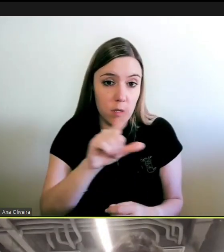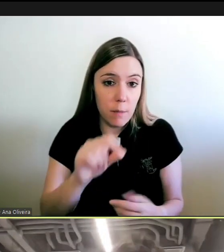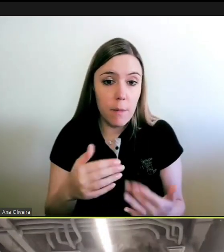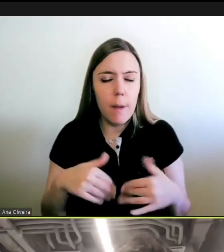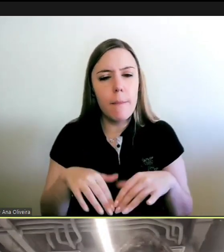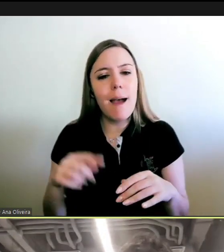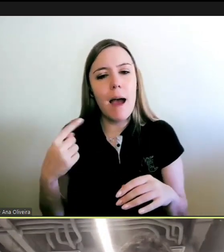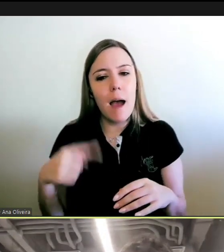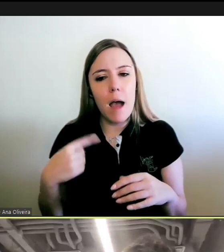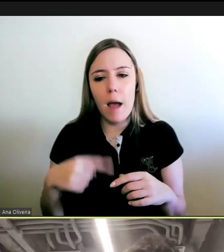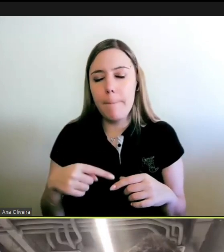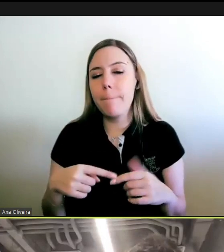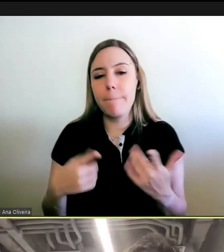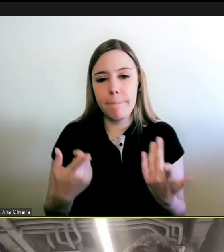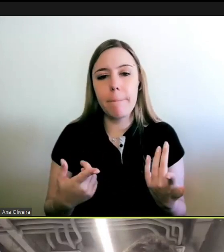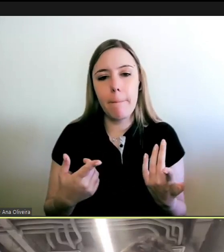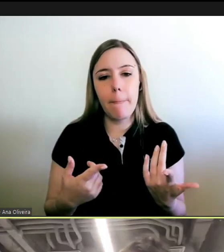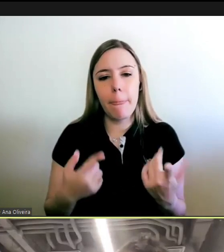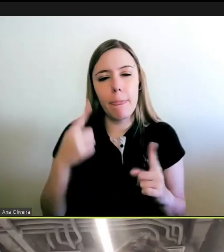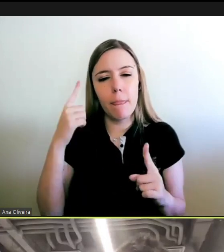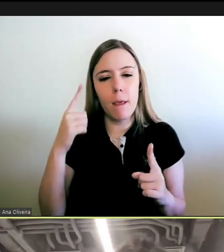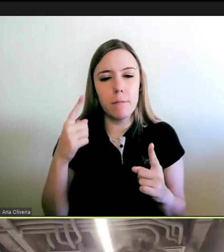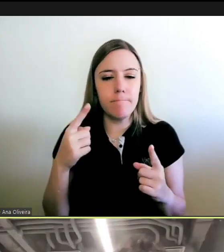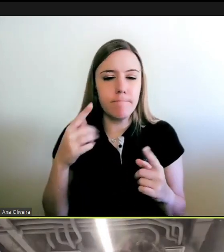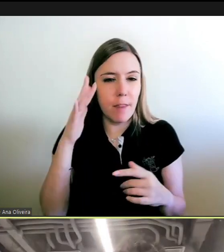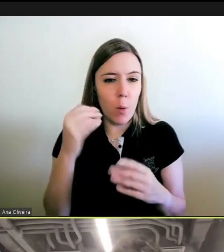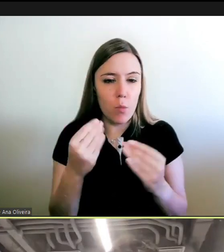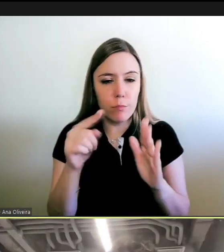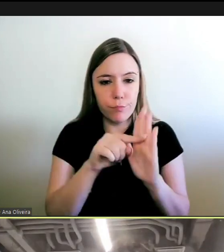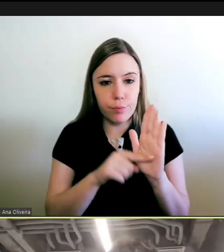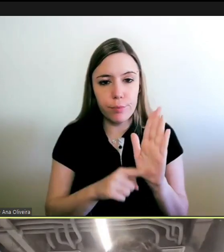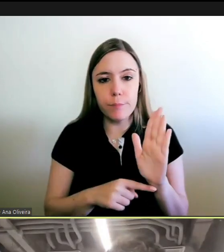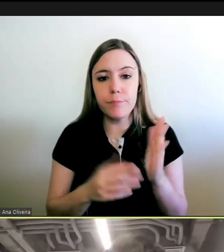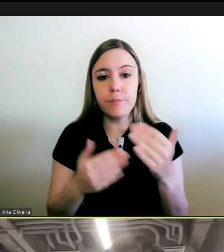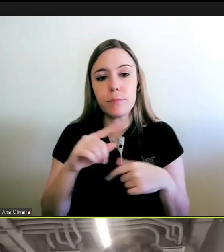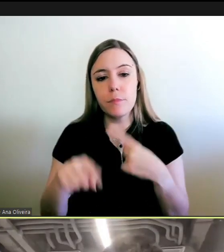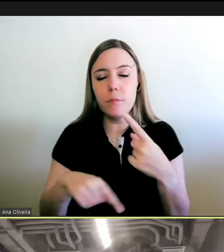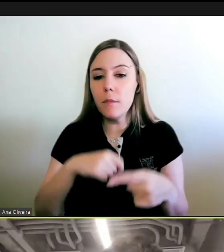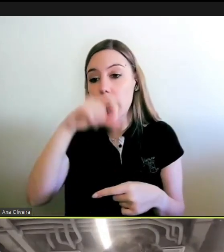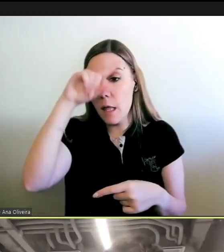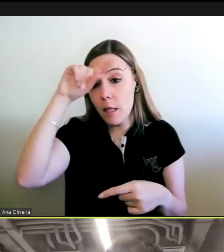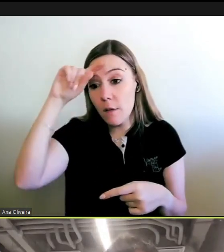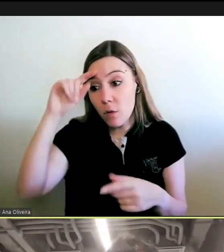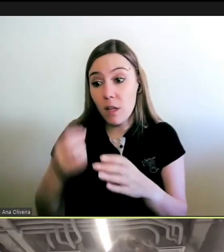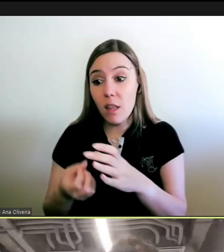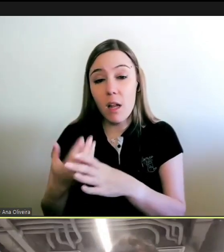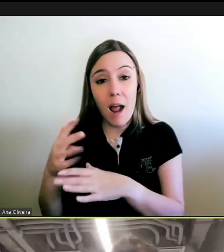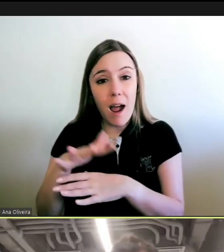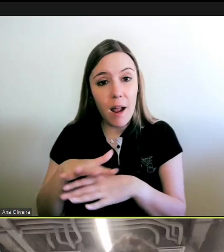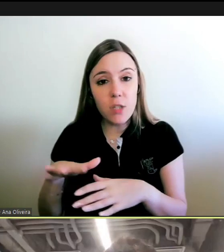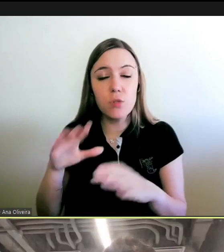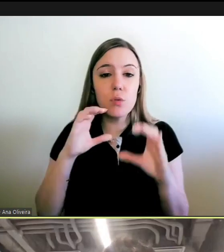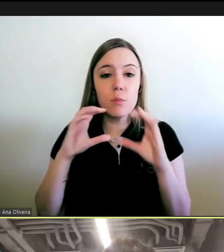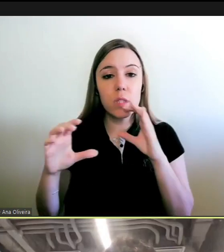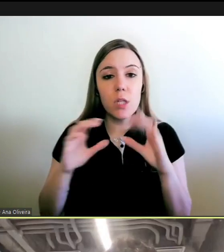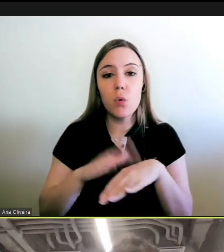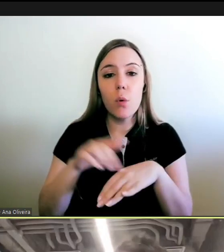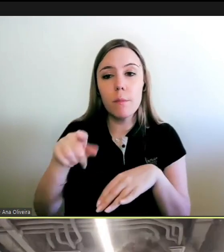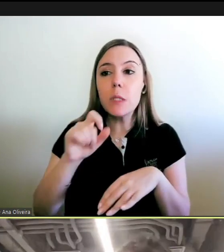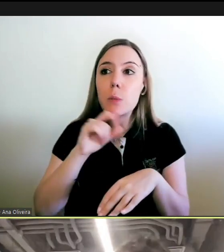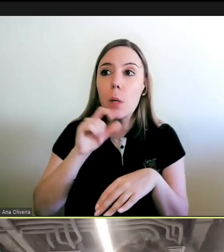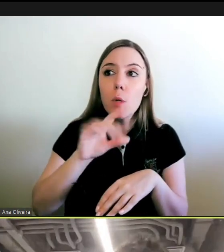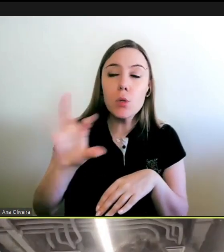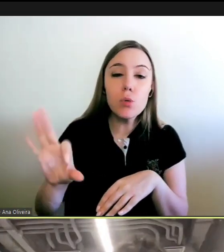elencados, eles ficam bem, mas depois grande dificuldade em criar os canais de comunicação que permitam identificar, lá está,